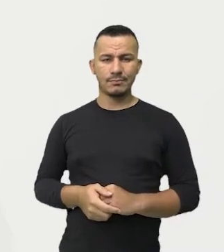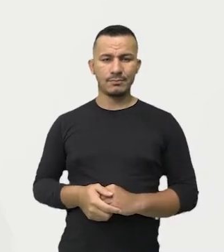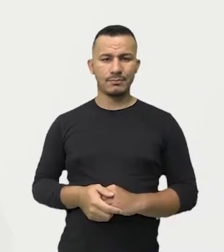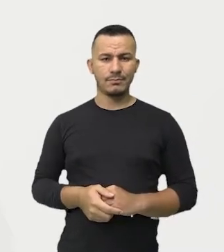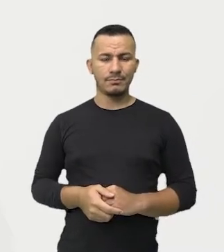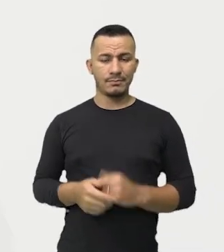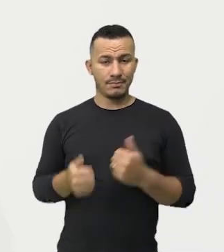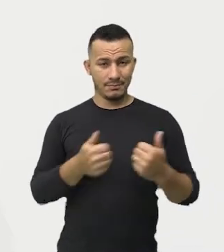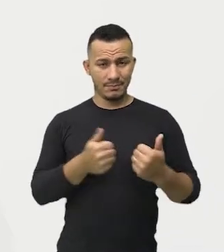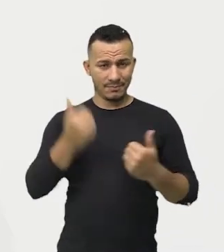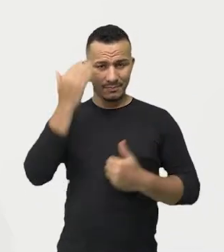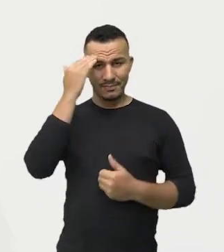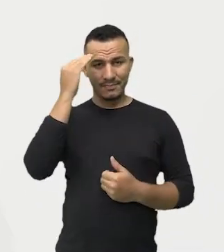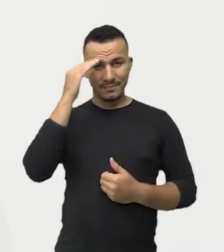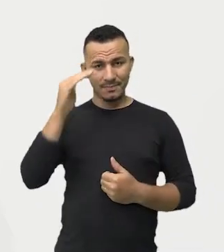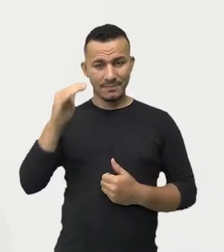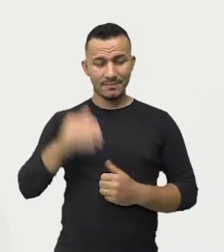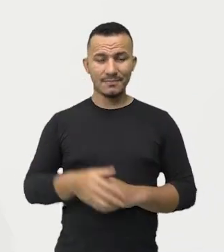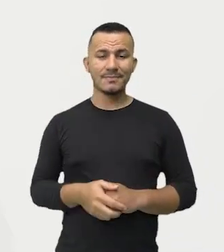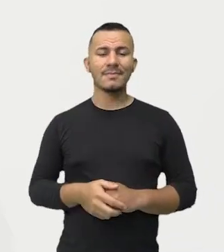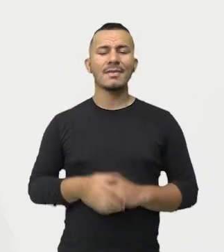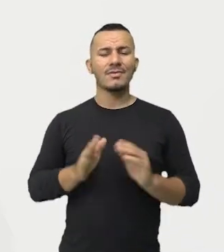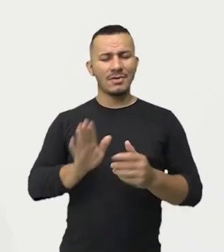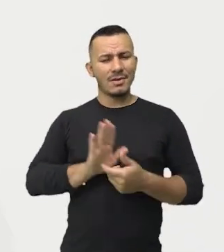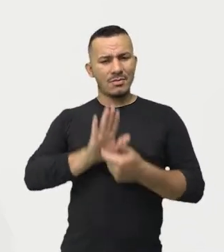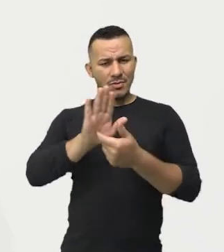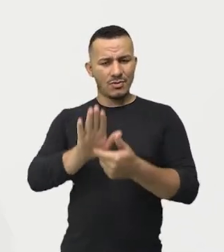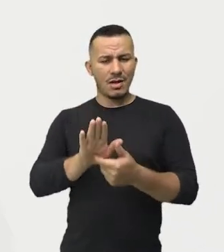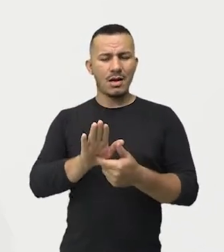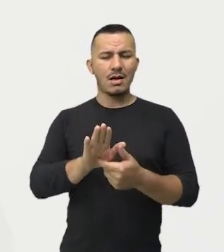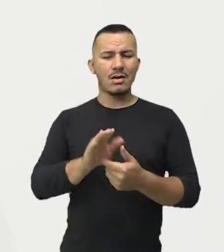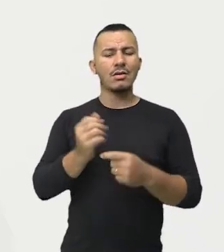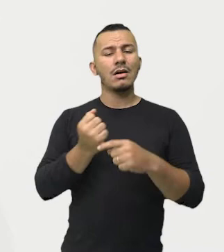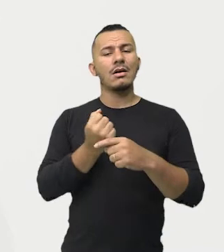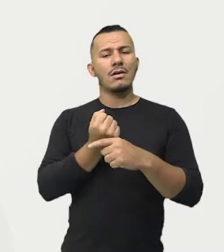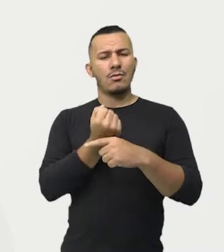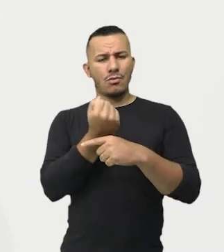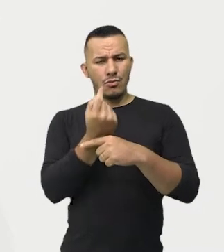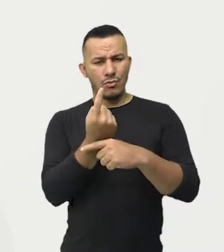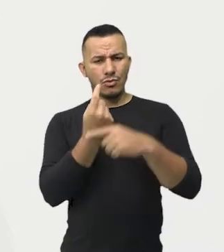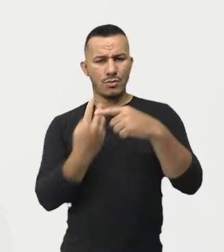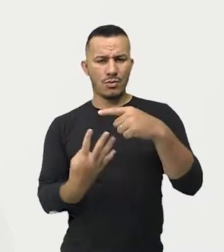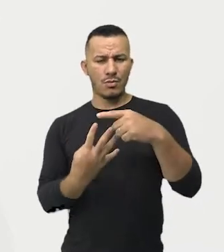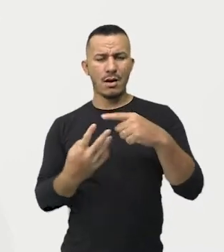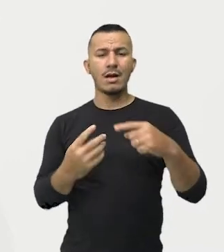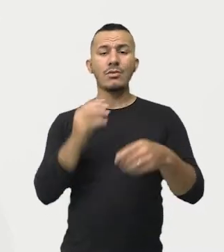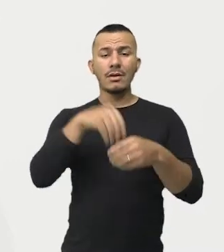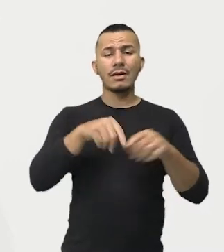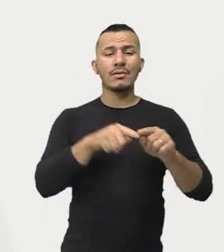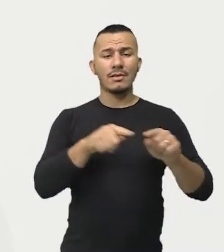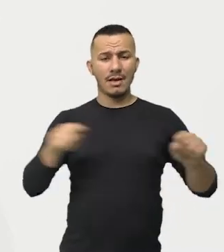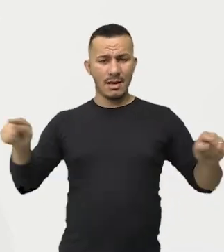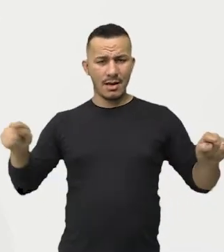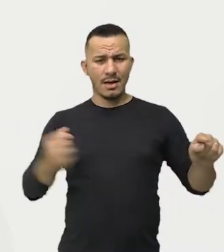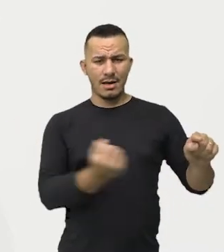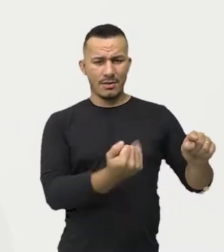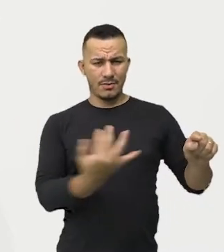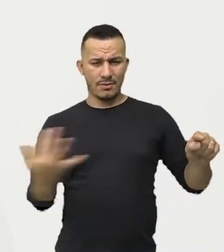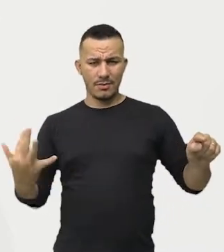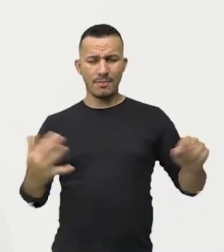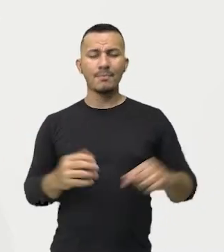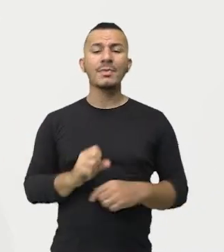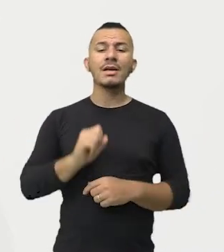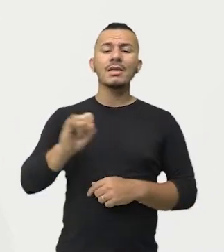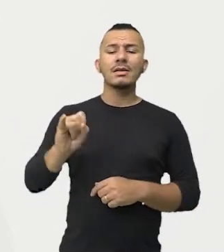4. Beleza? Representamos, então, a fração 1 sobre 4 na reta numérica. Se